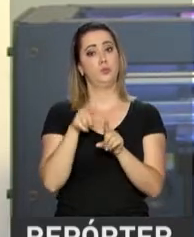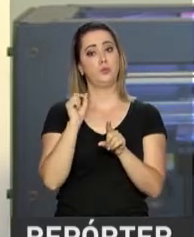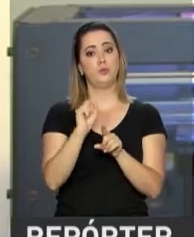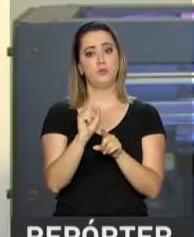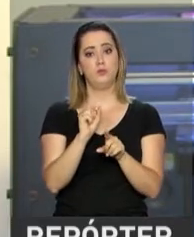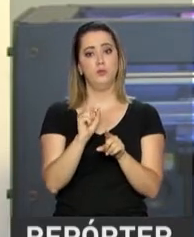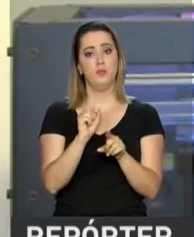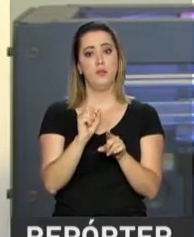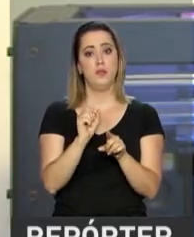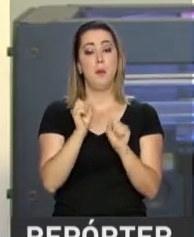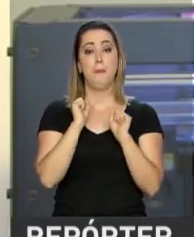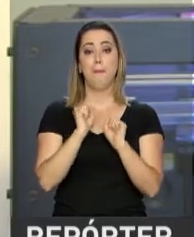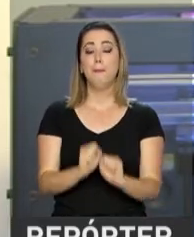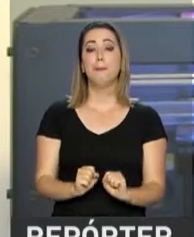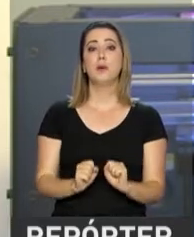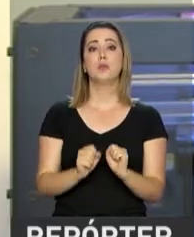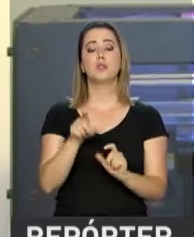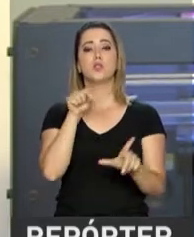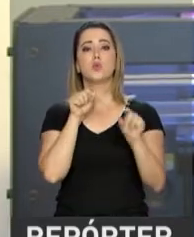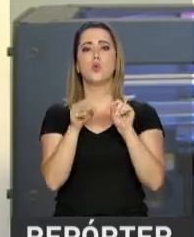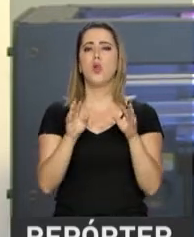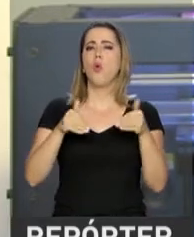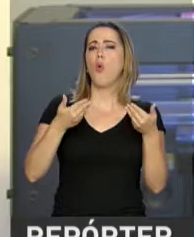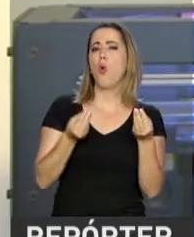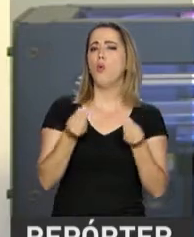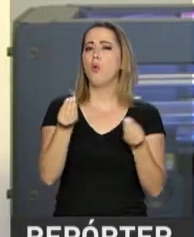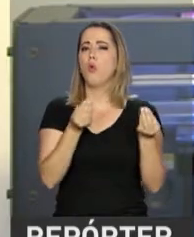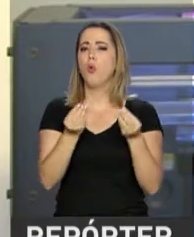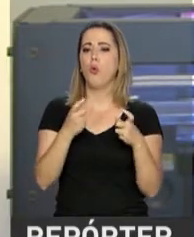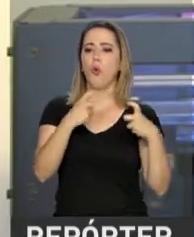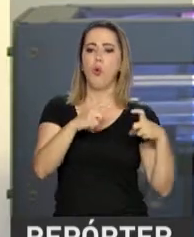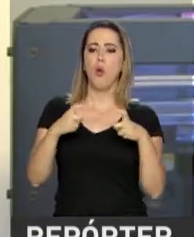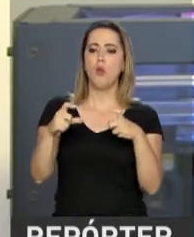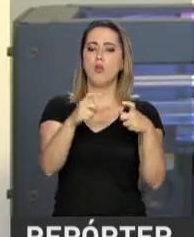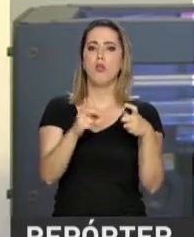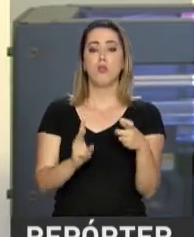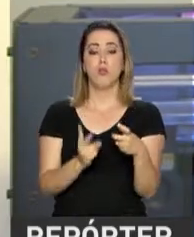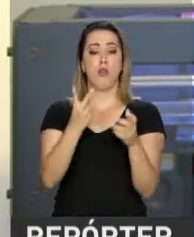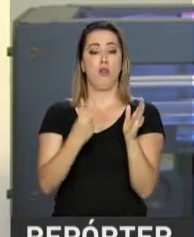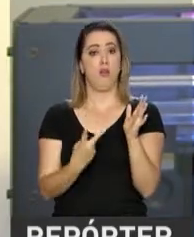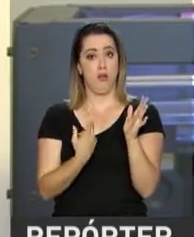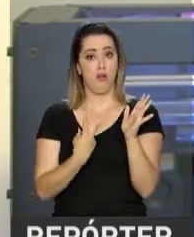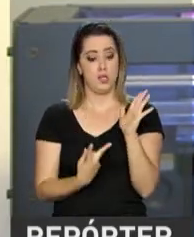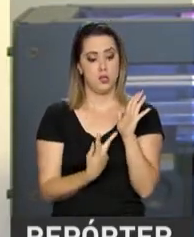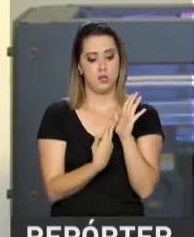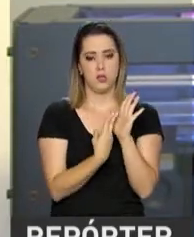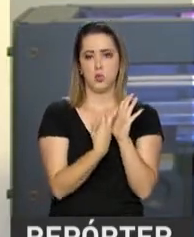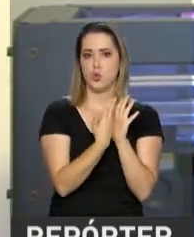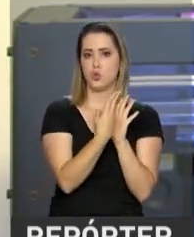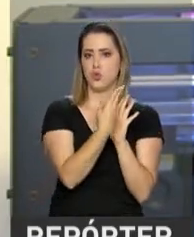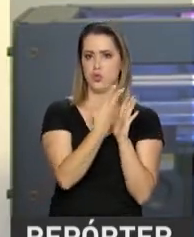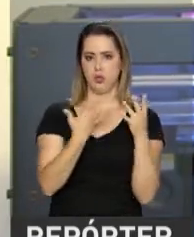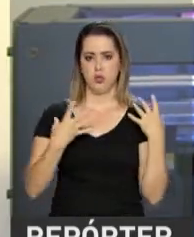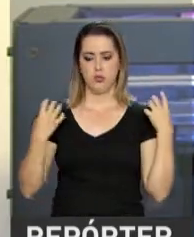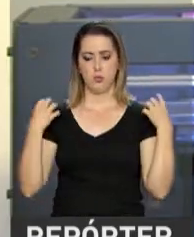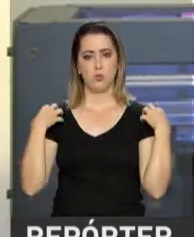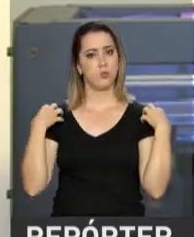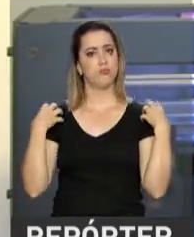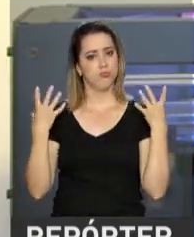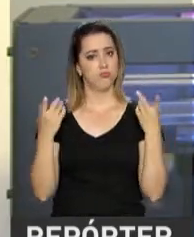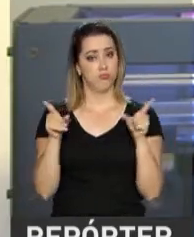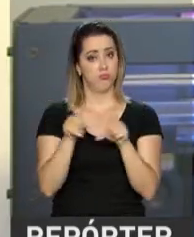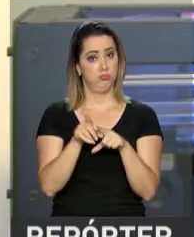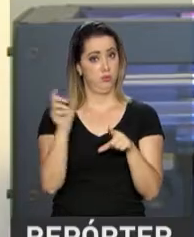para que você possa determinar o correto posicionamento de uma prótese de substituição articular o cirurgião